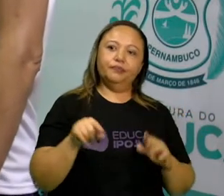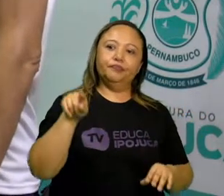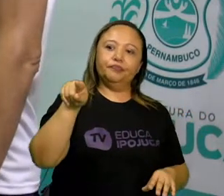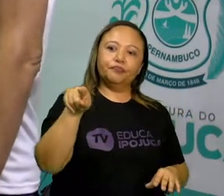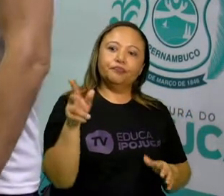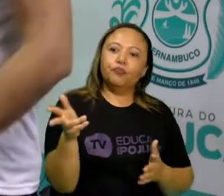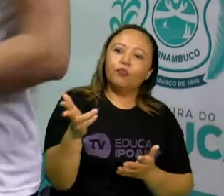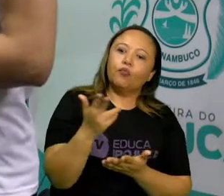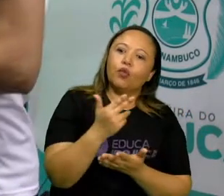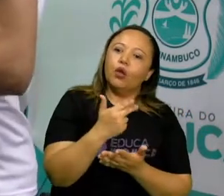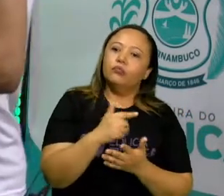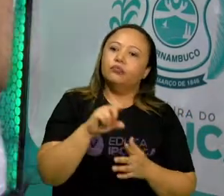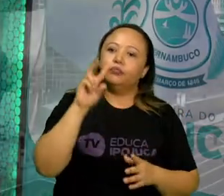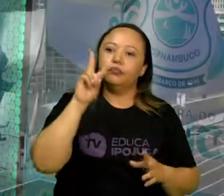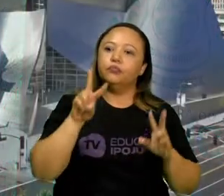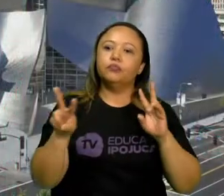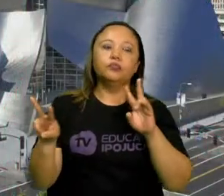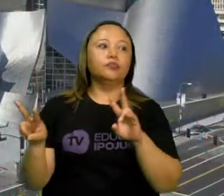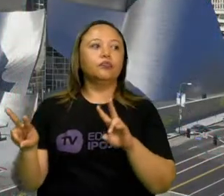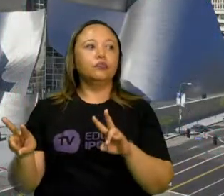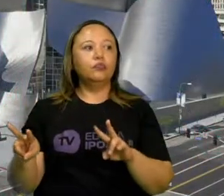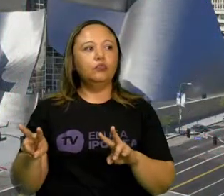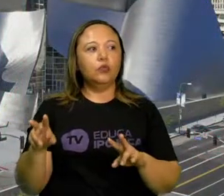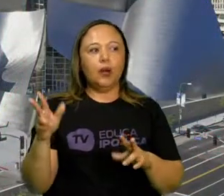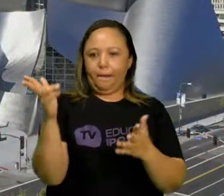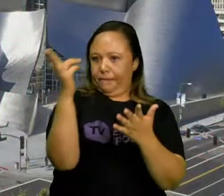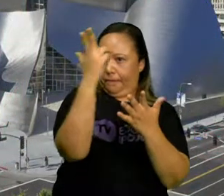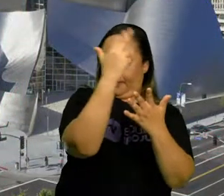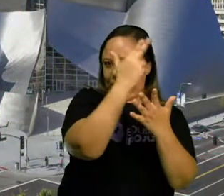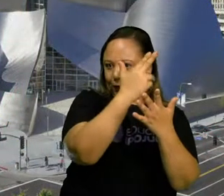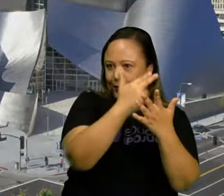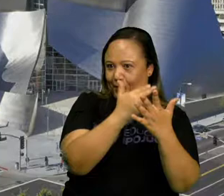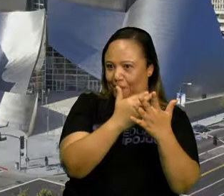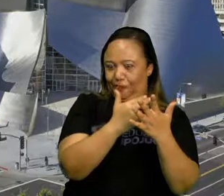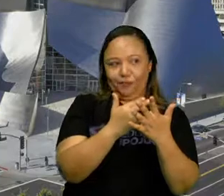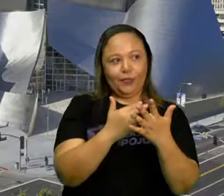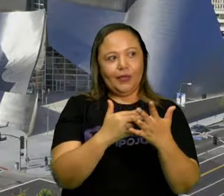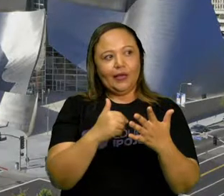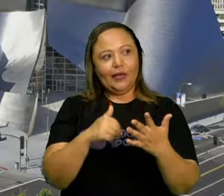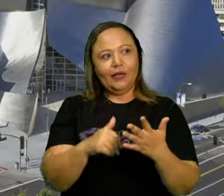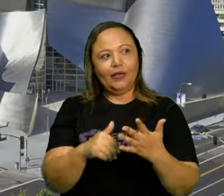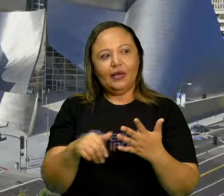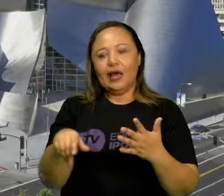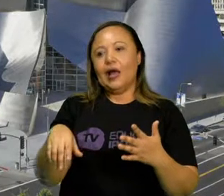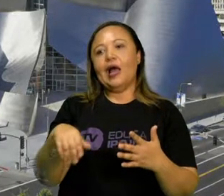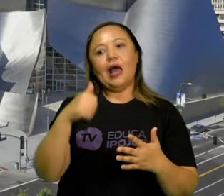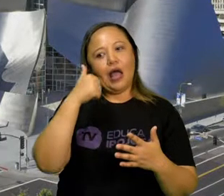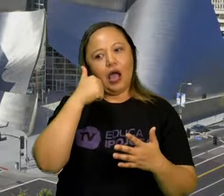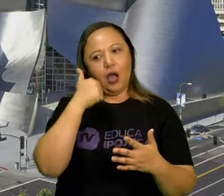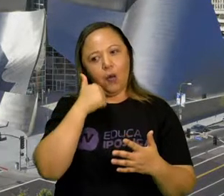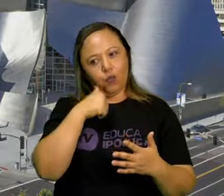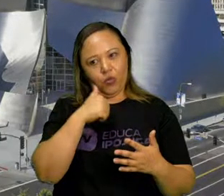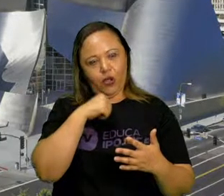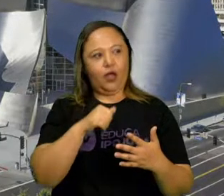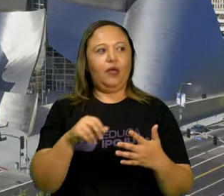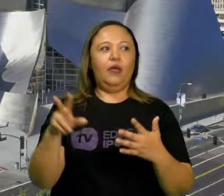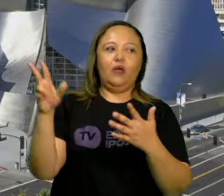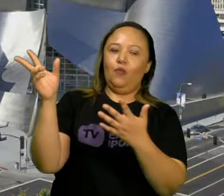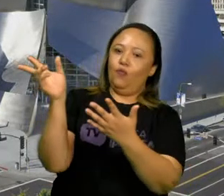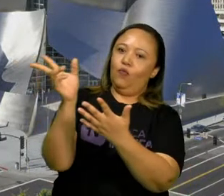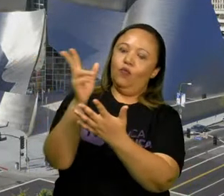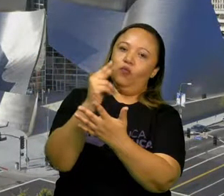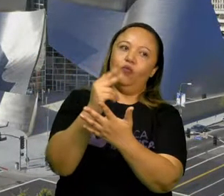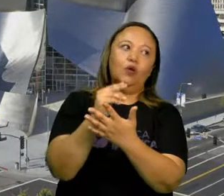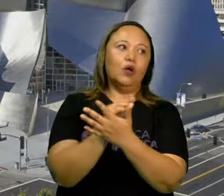As artes visuais, aqui você tem, ó, uma pintura, que é o Moça com Brinco de Pérola, você tem